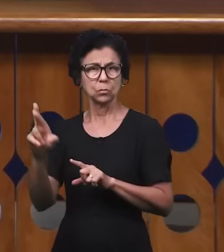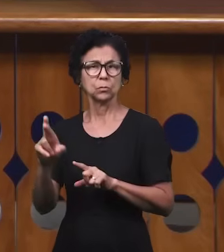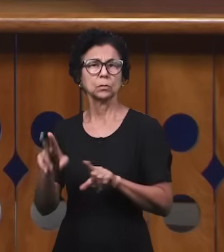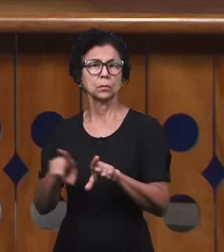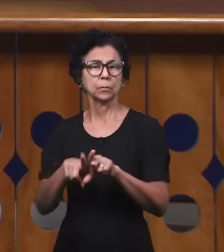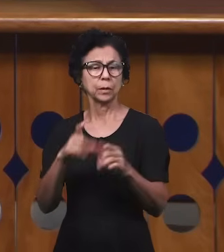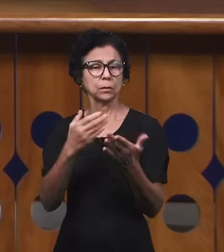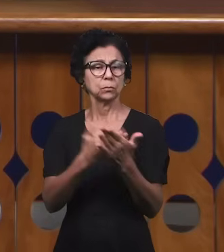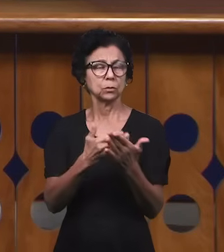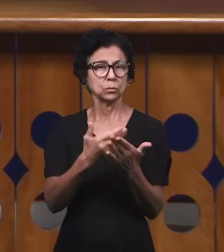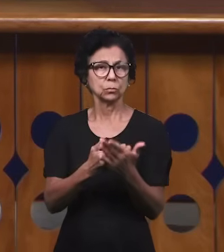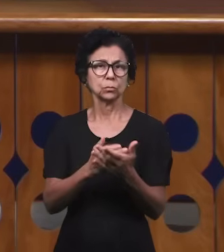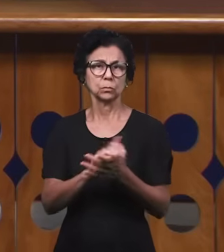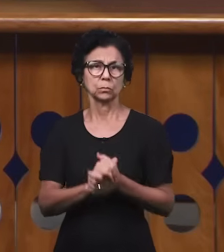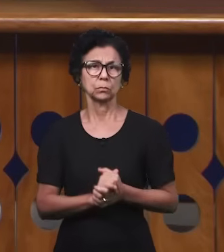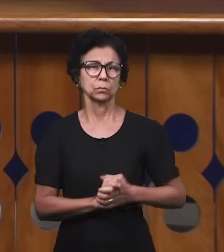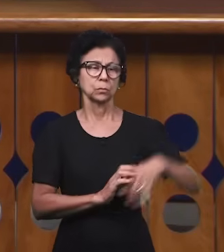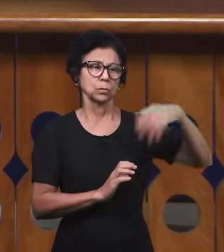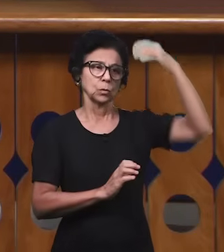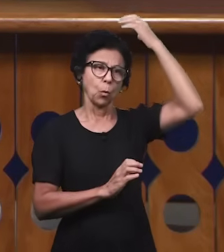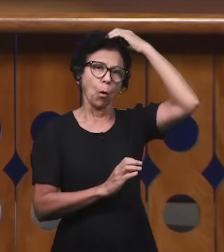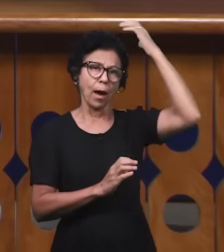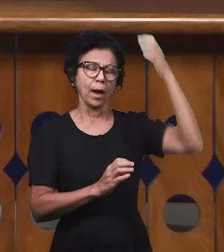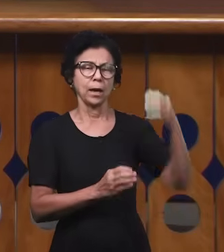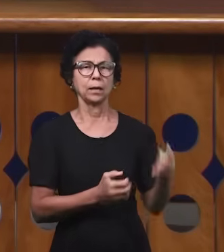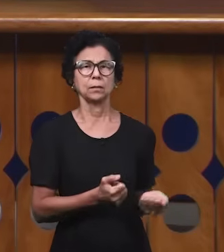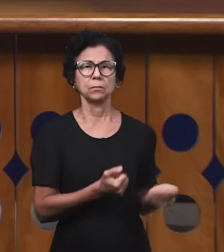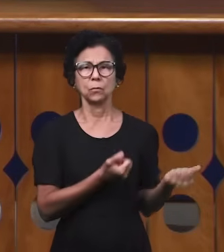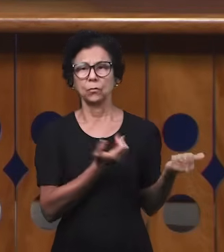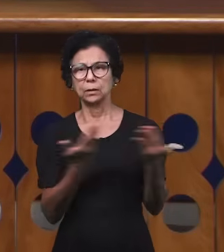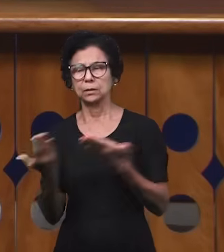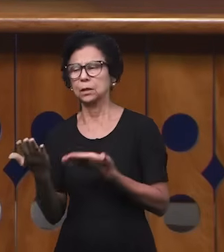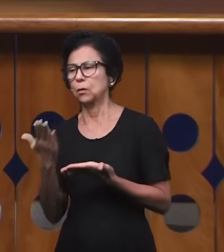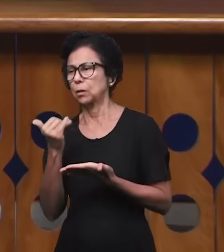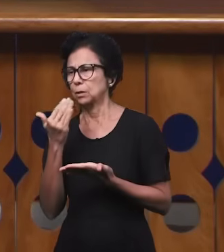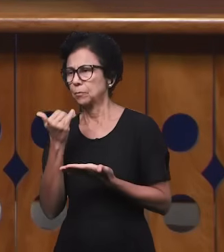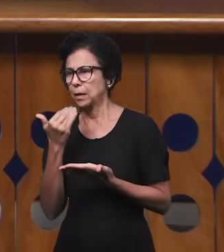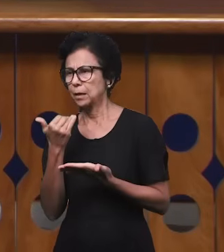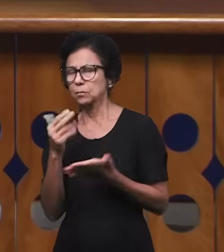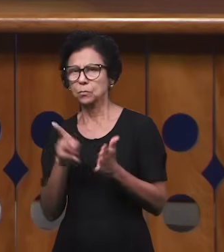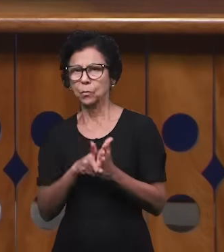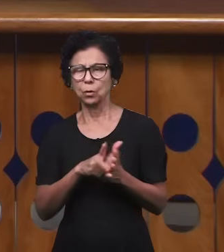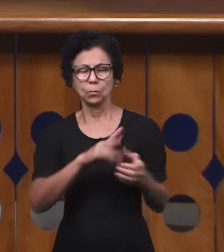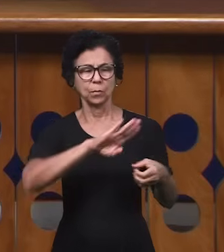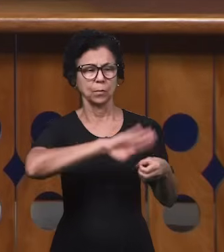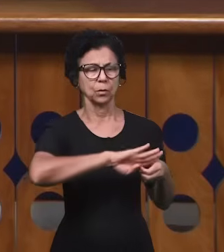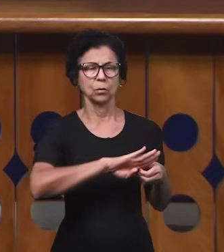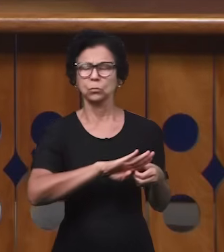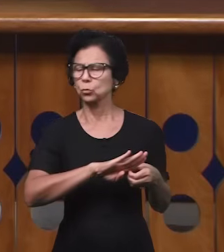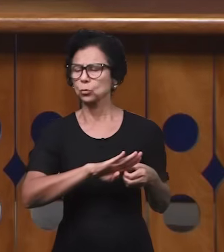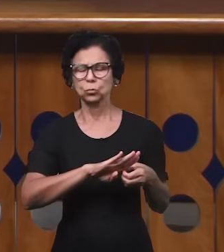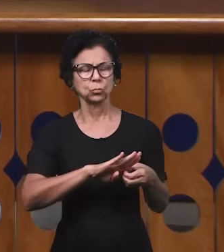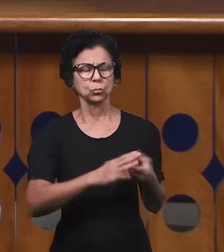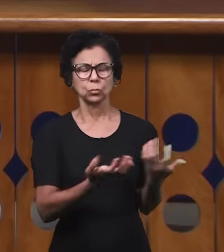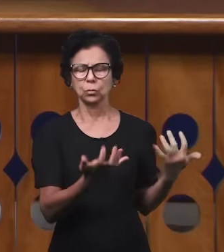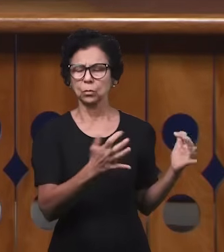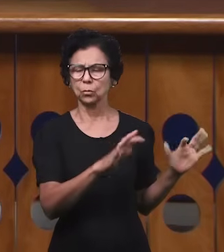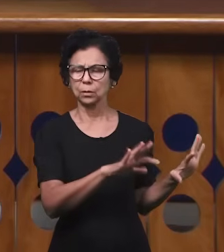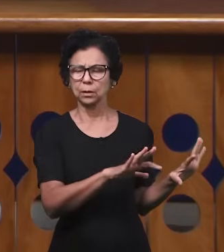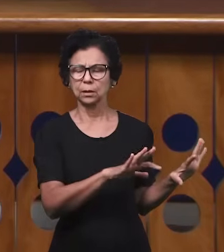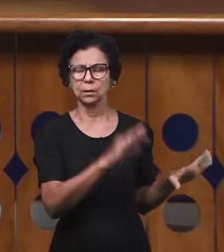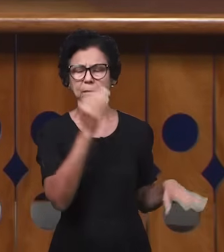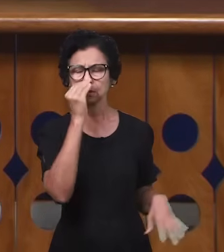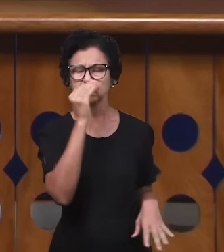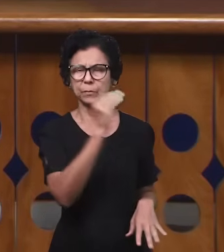a comida do rei. Orava 3 vezes ao dia, mesmo com risco de morte.